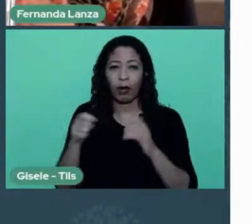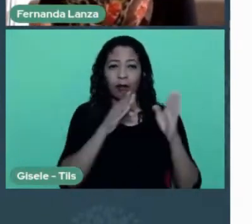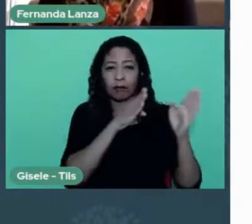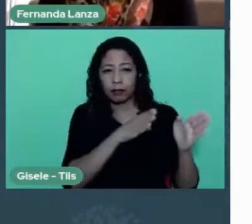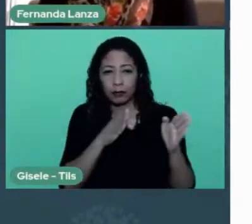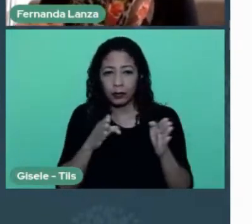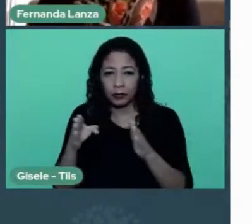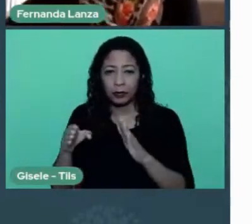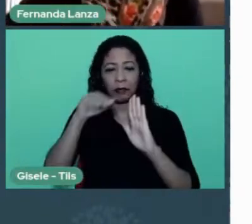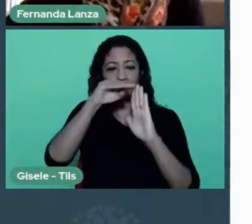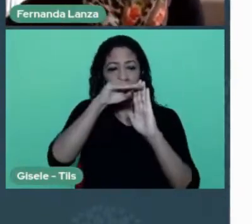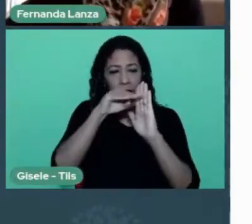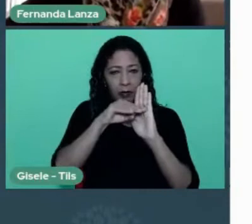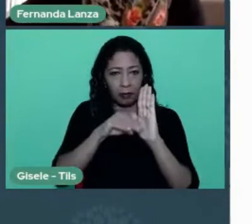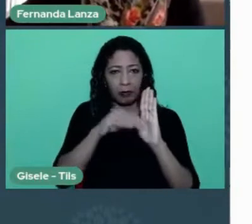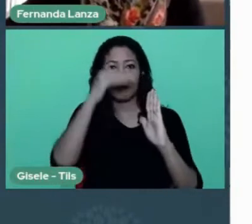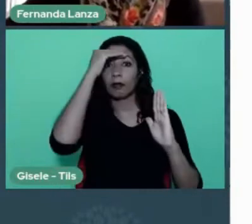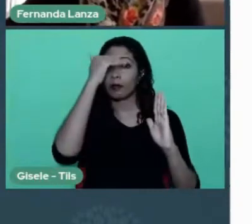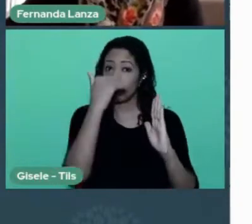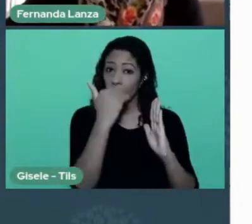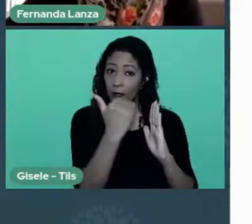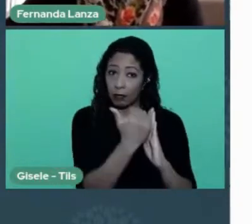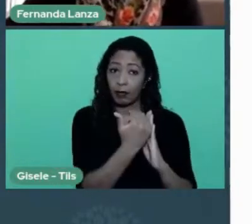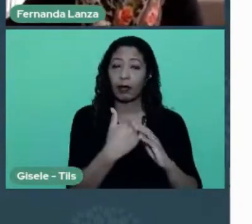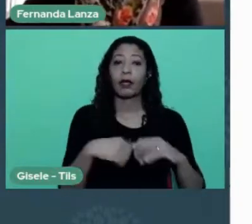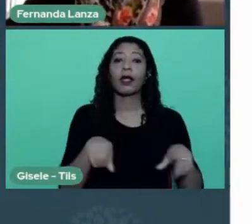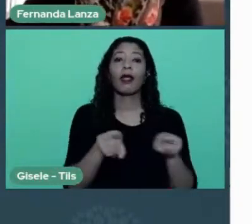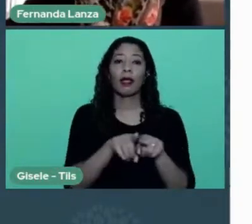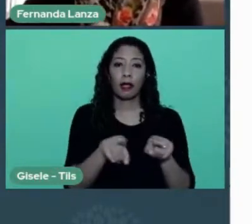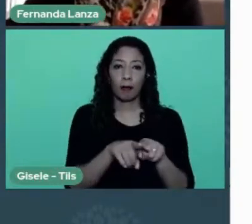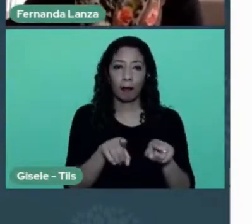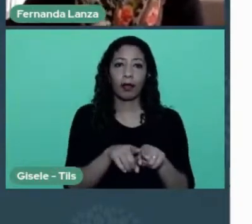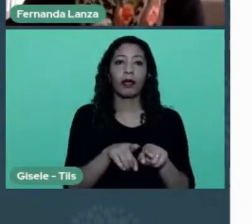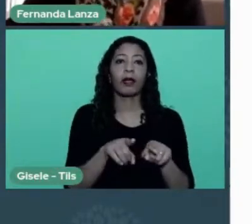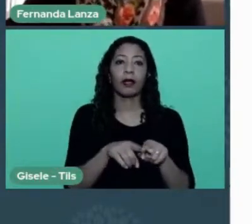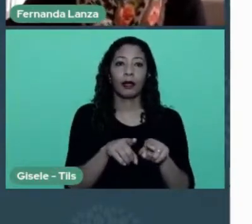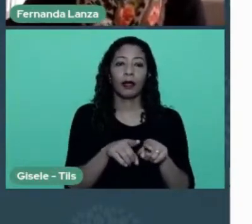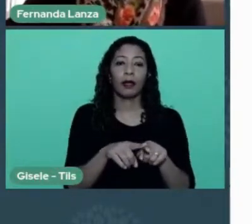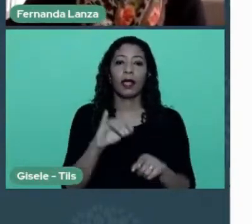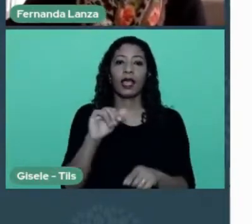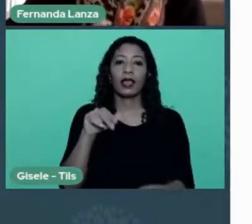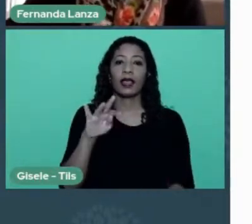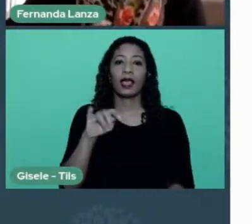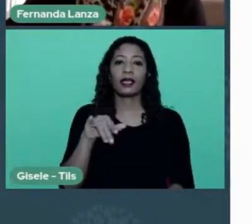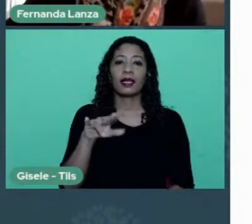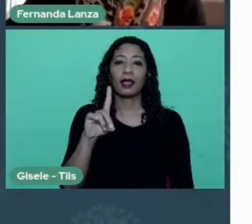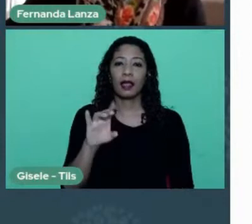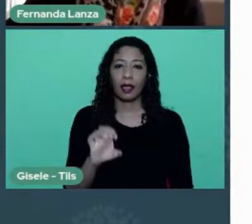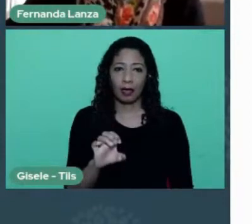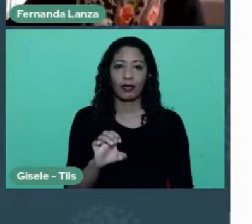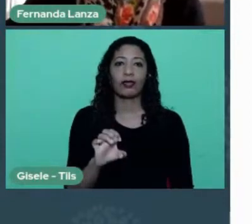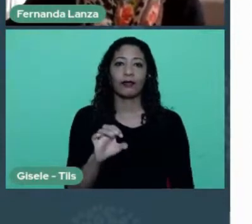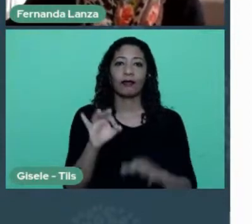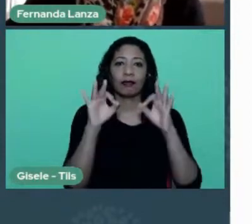cadenciado, protocolado e, em especial, com a intensidade adequada. Com frequência de 3 a 5